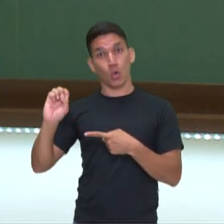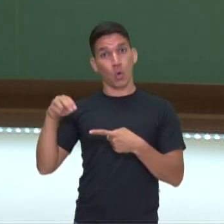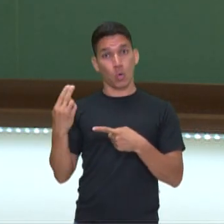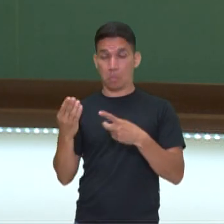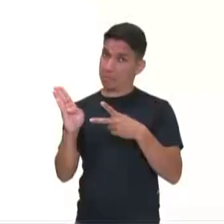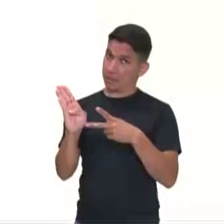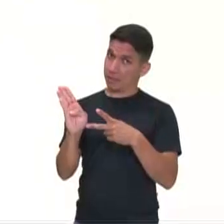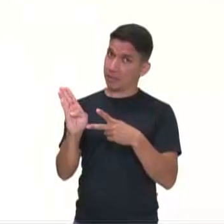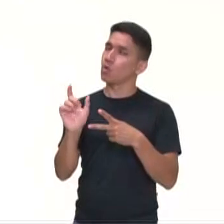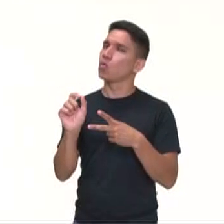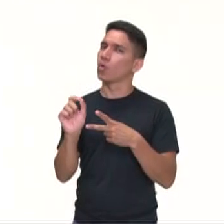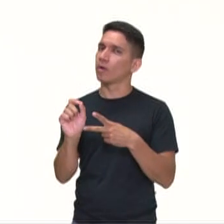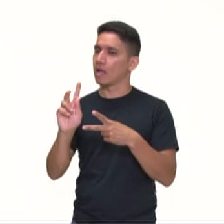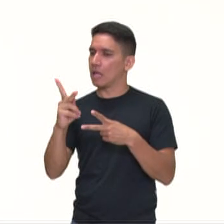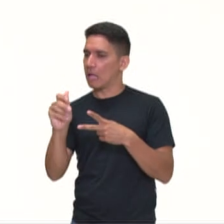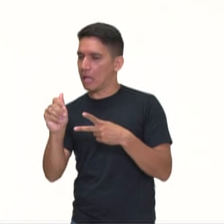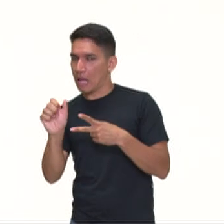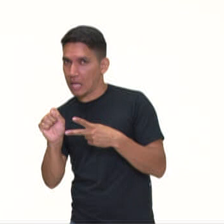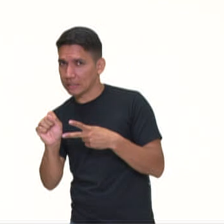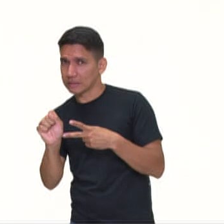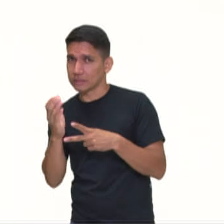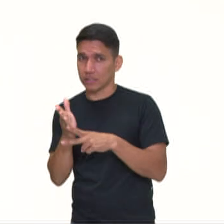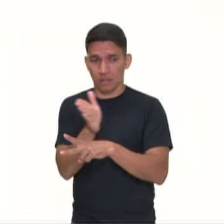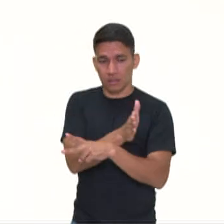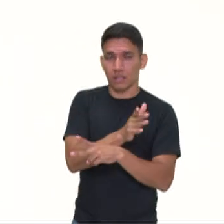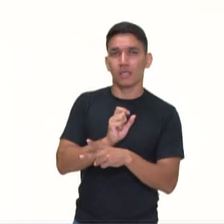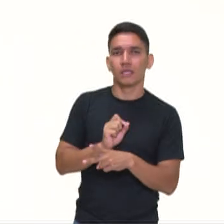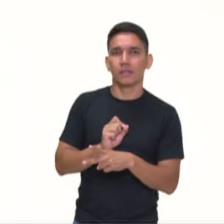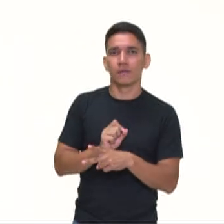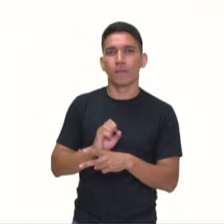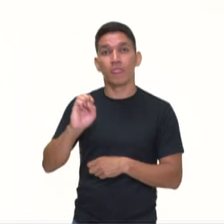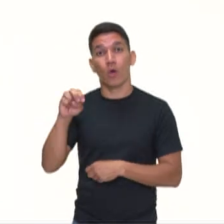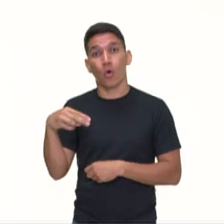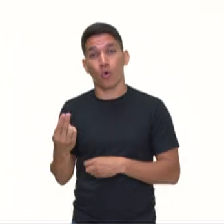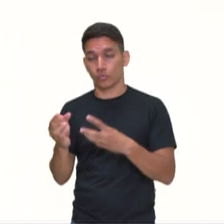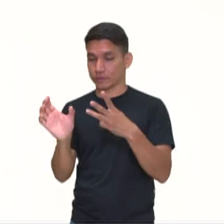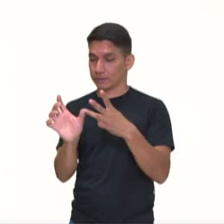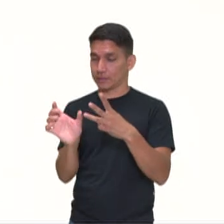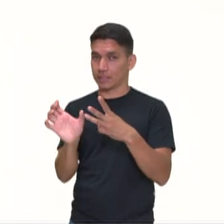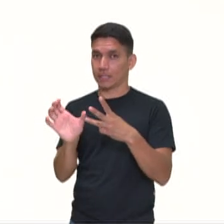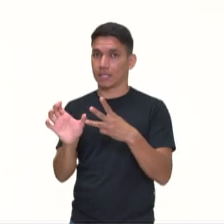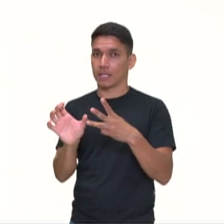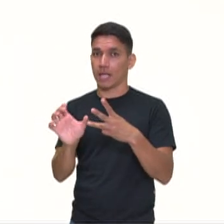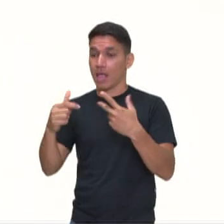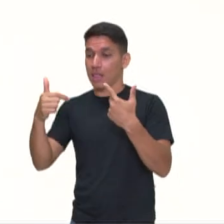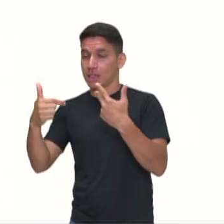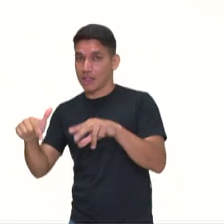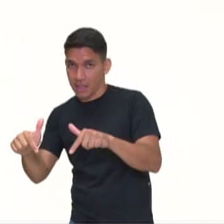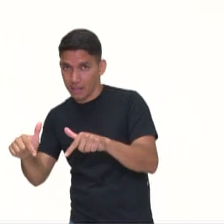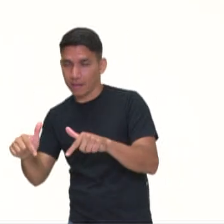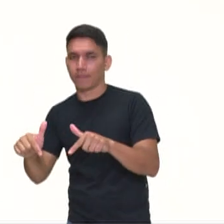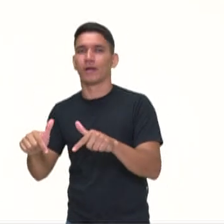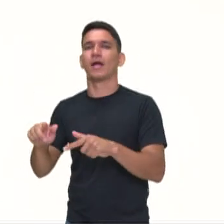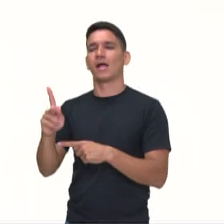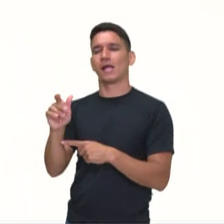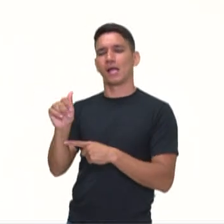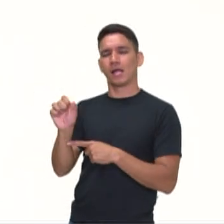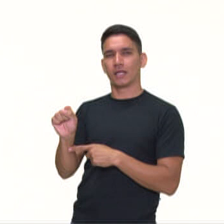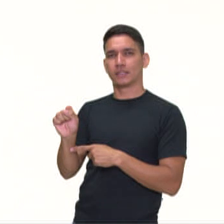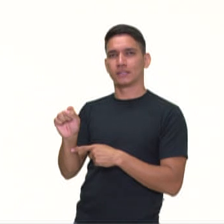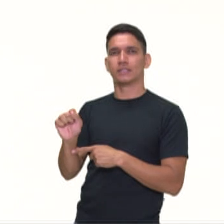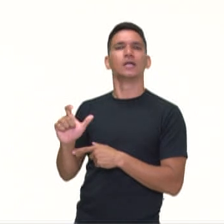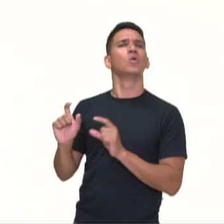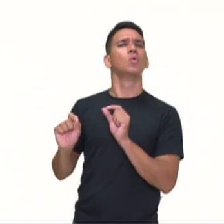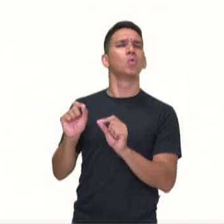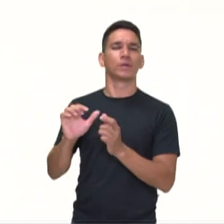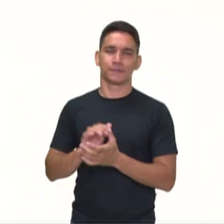expressão B, has, reads e works? Ou usaremos a letra C, works, has e reads? No